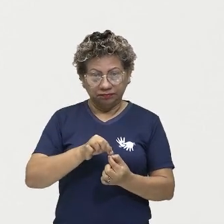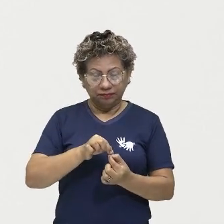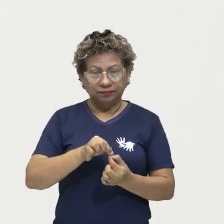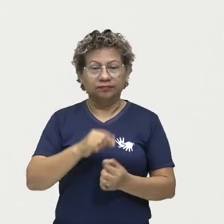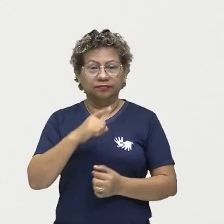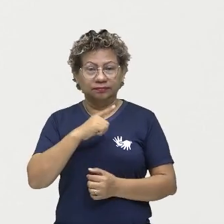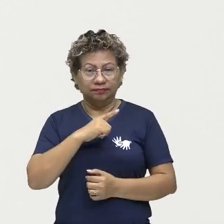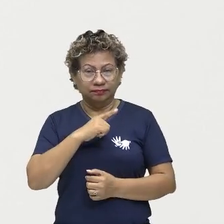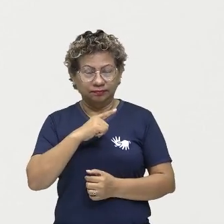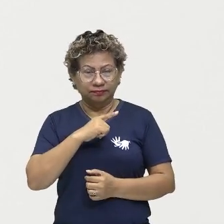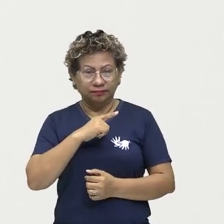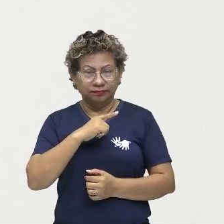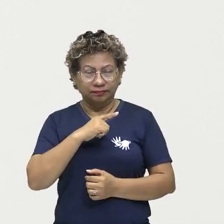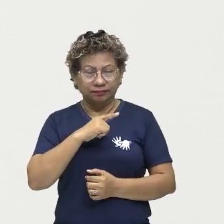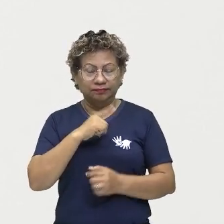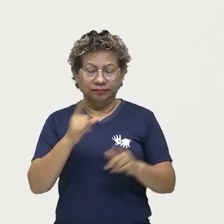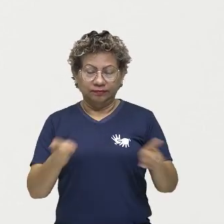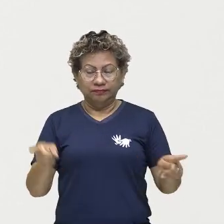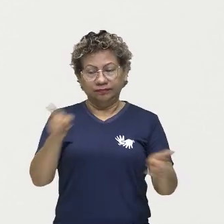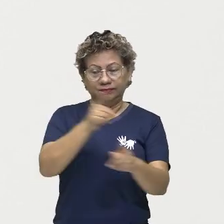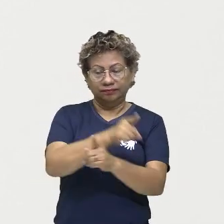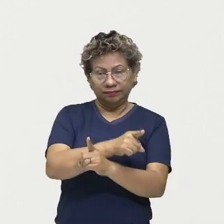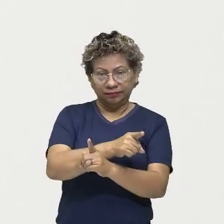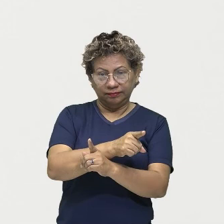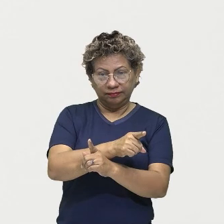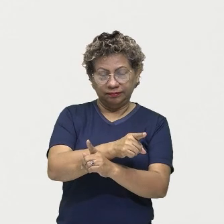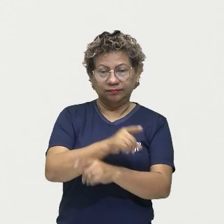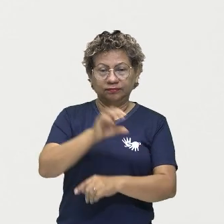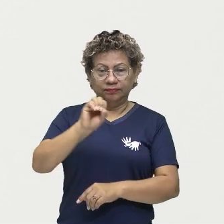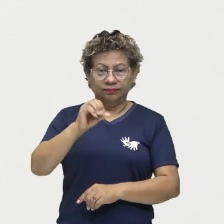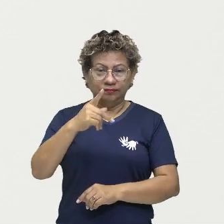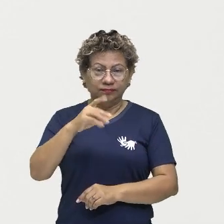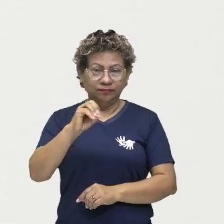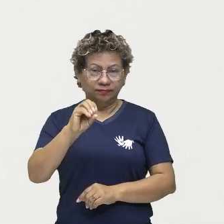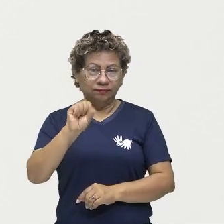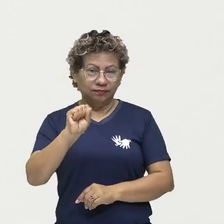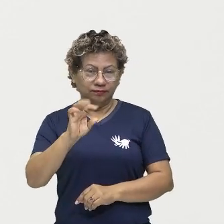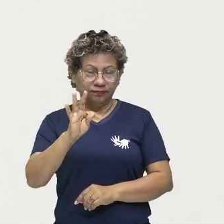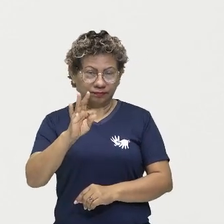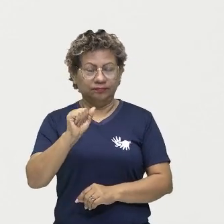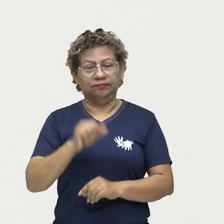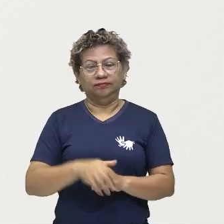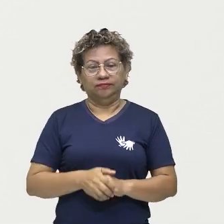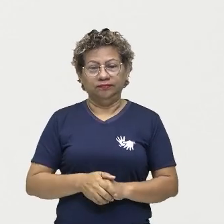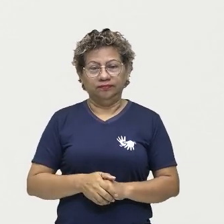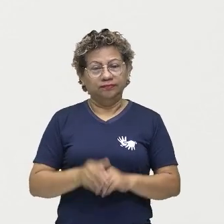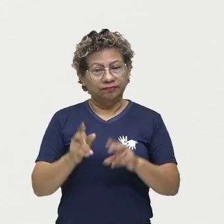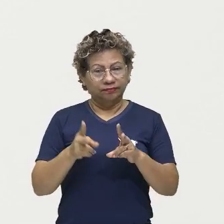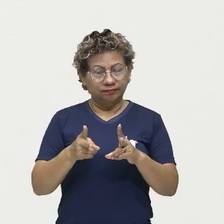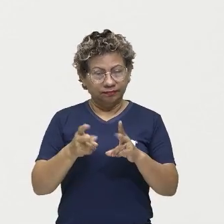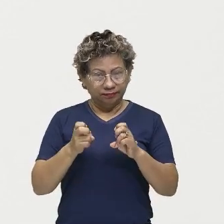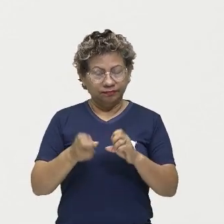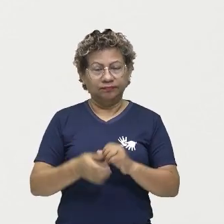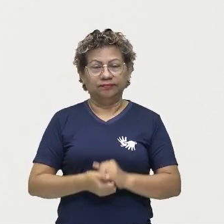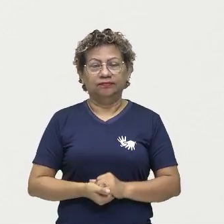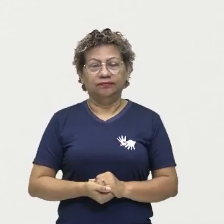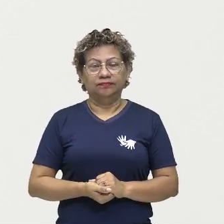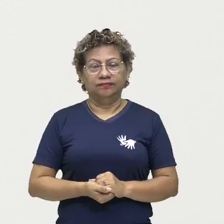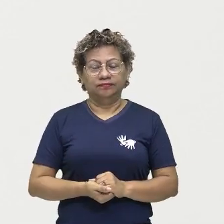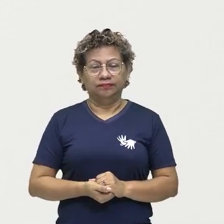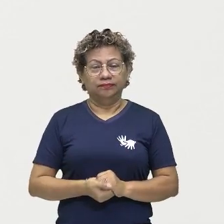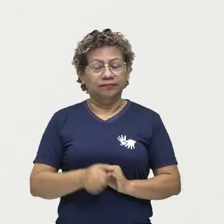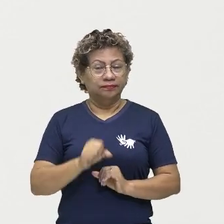reta suporte, que é o lado oposto a esse vértice, estou falando disso daqui. Isso aqui é uma reta perpendicular. Ó. Então,